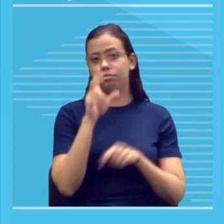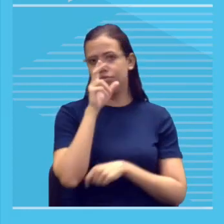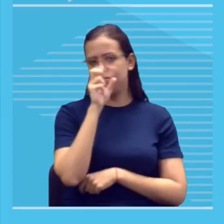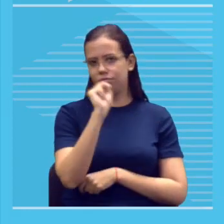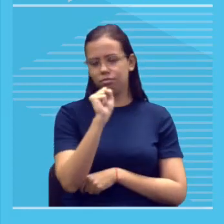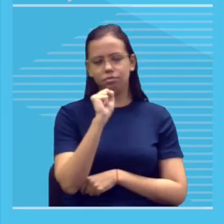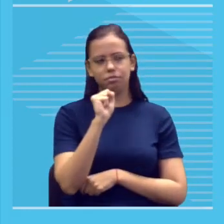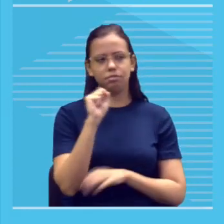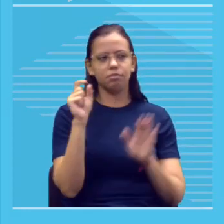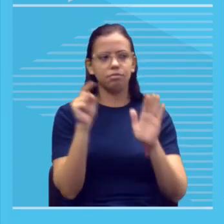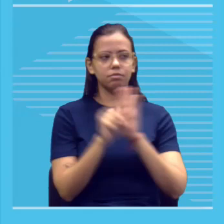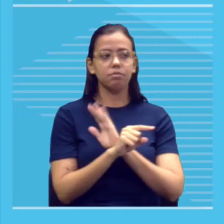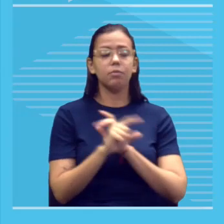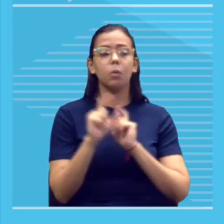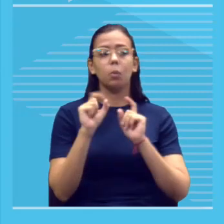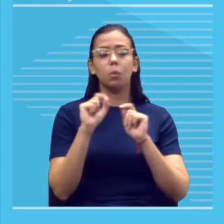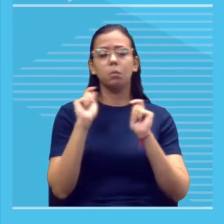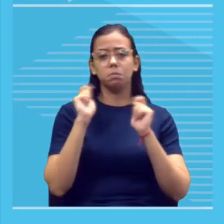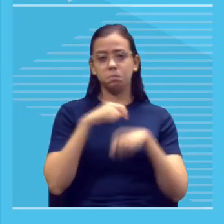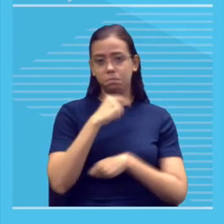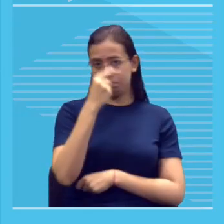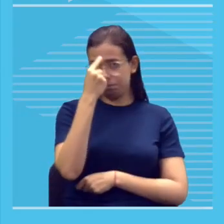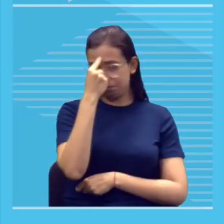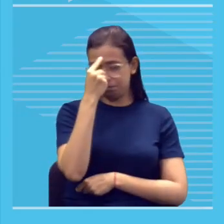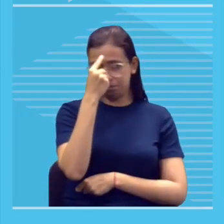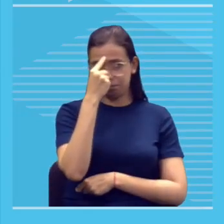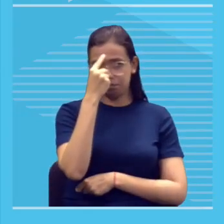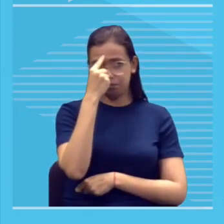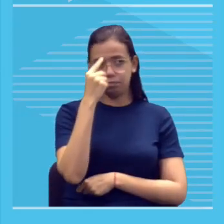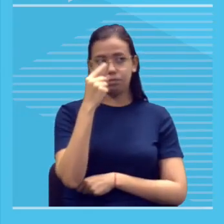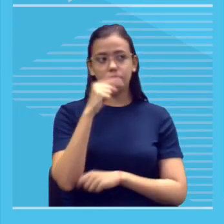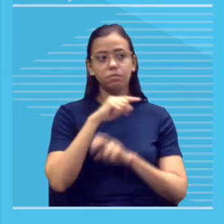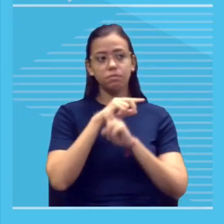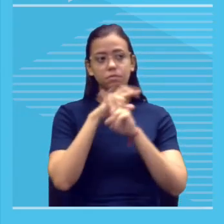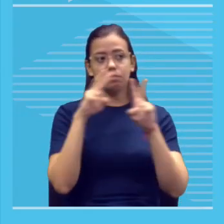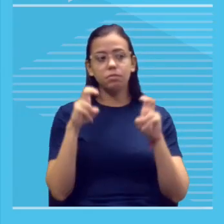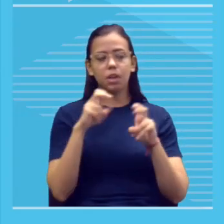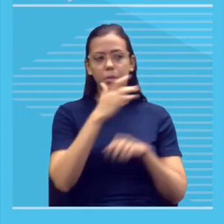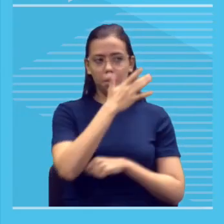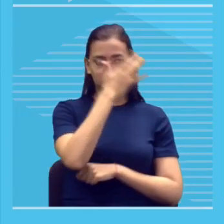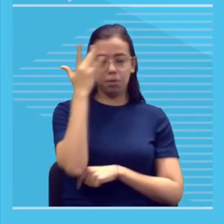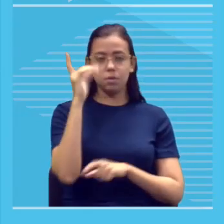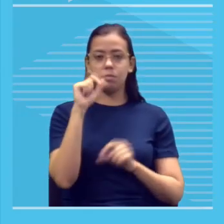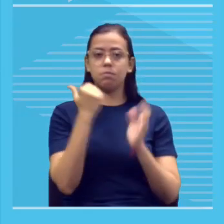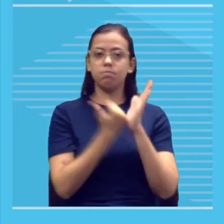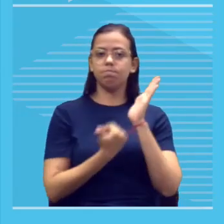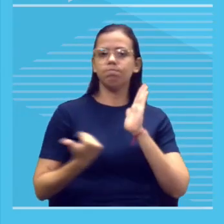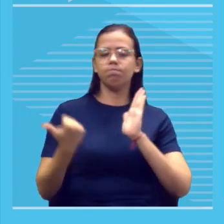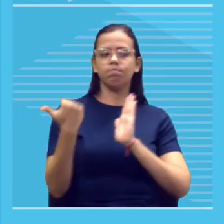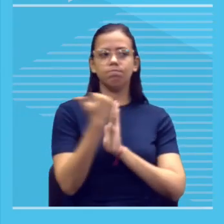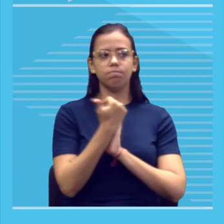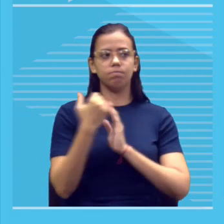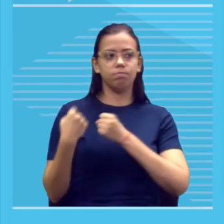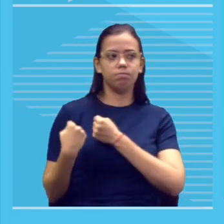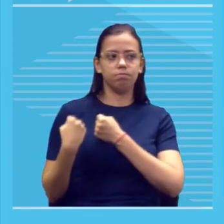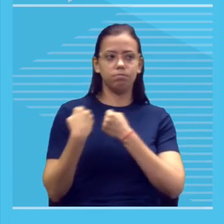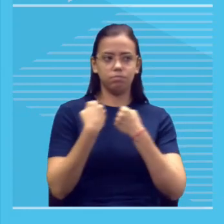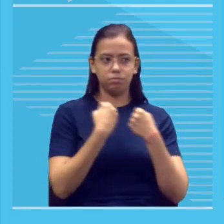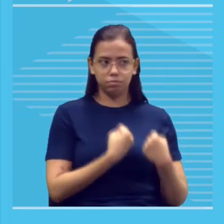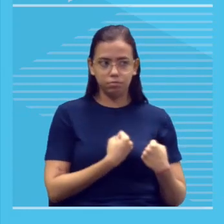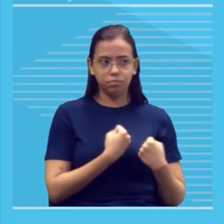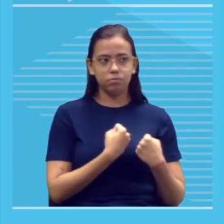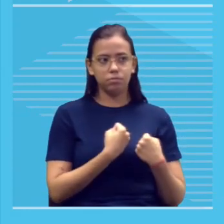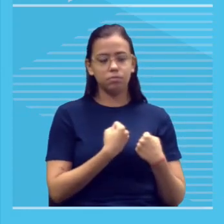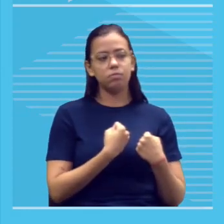pergunta o que eu devo pensar daqueles que abusam da